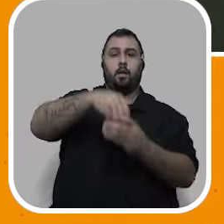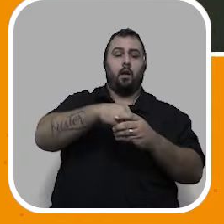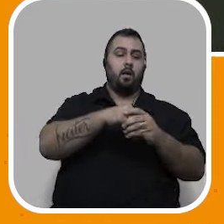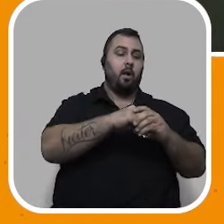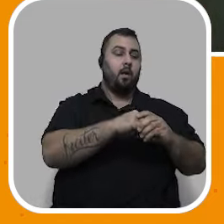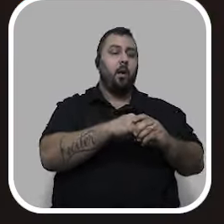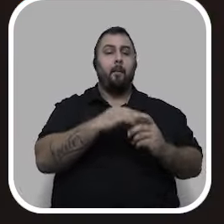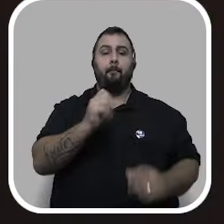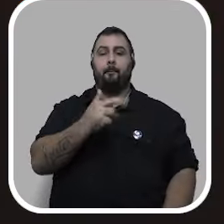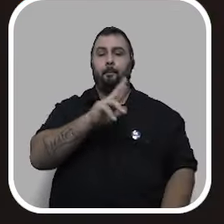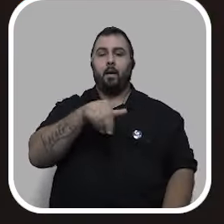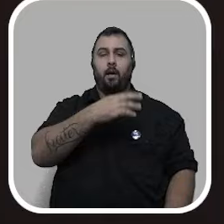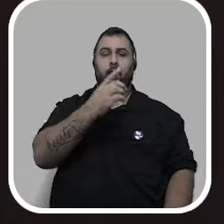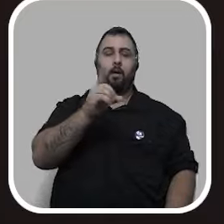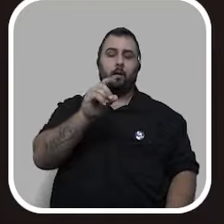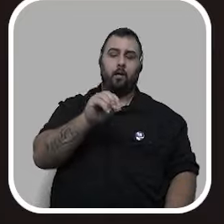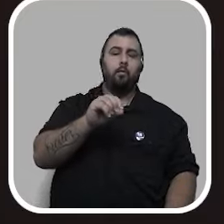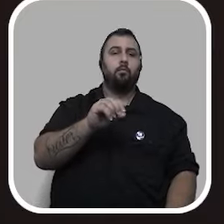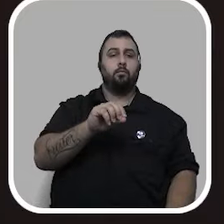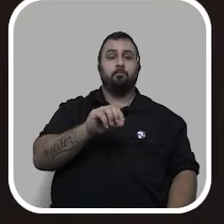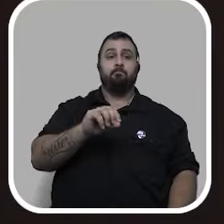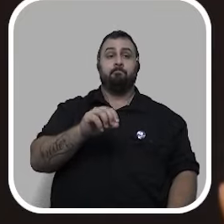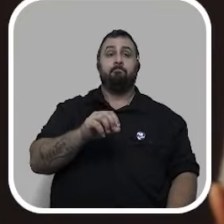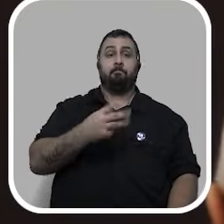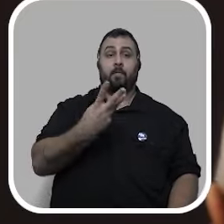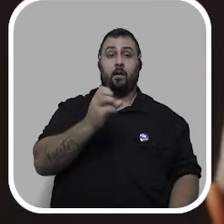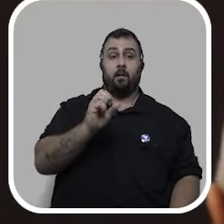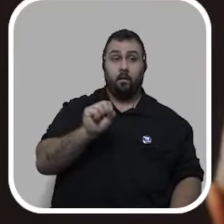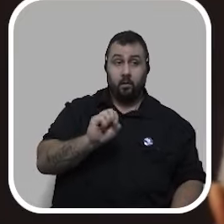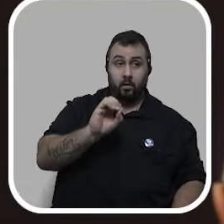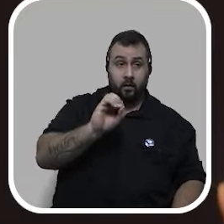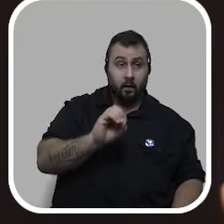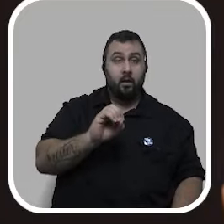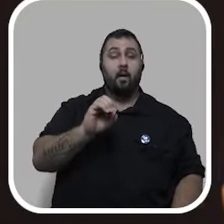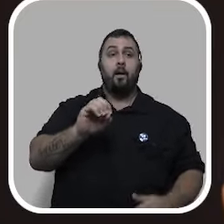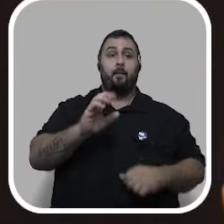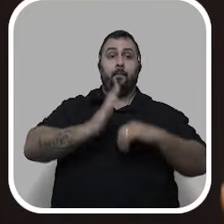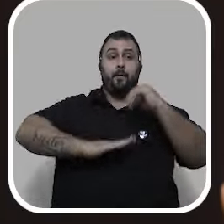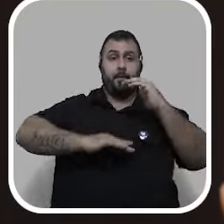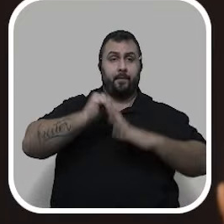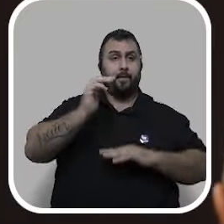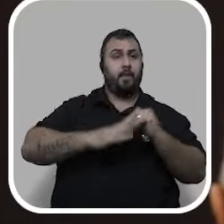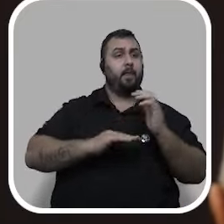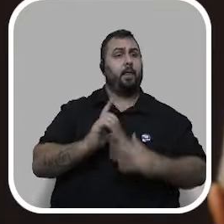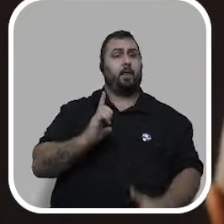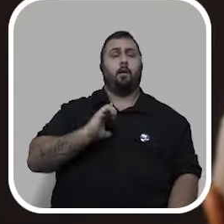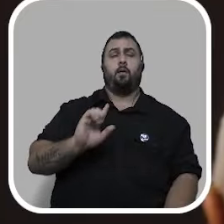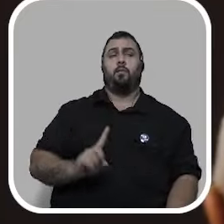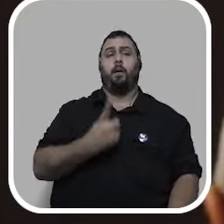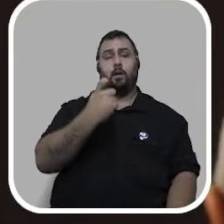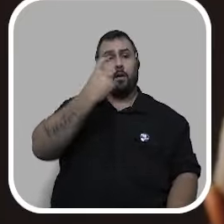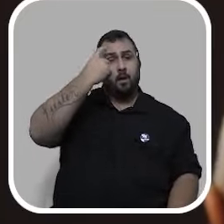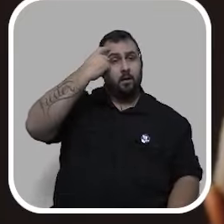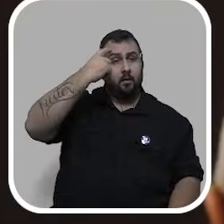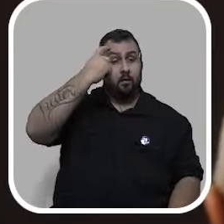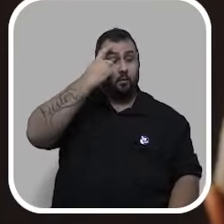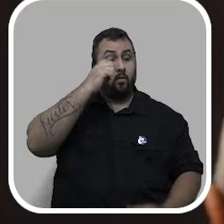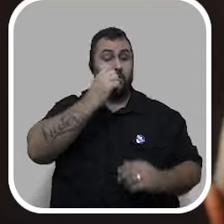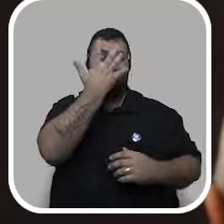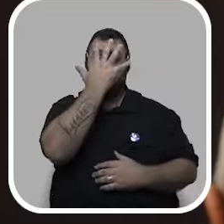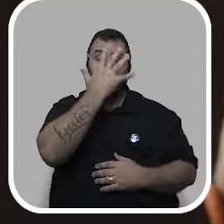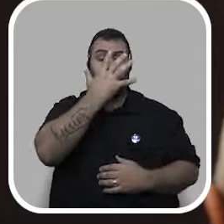samba com 380 profissionais e existe uma ideia muito equivocada de que o carnaval ele